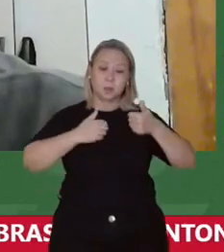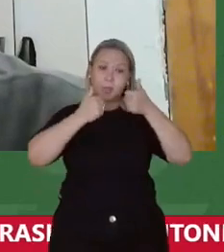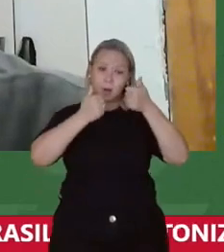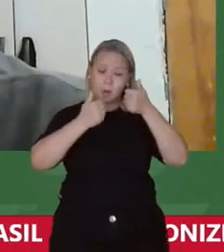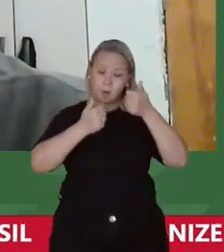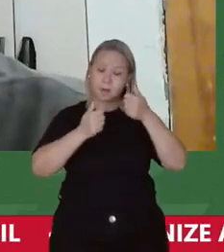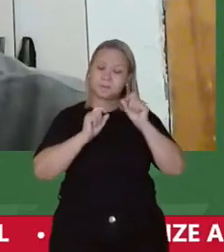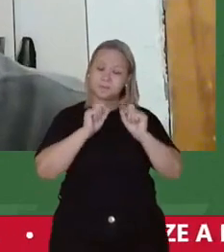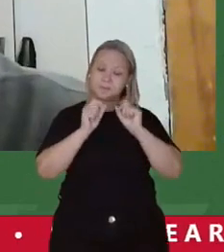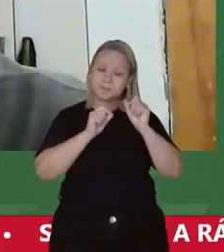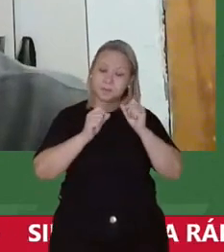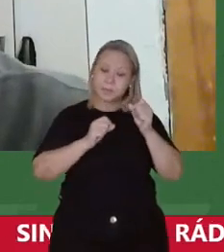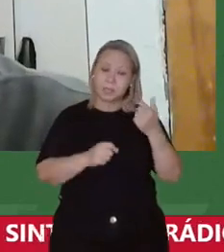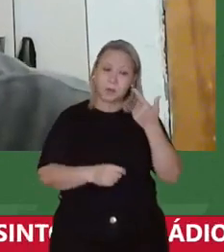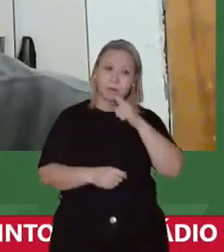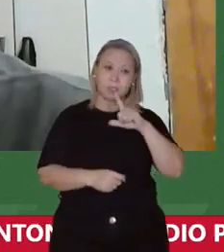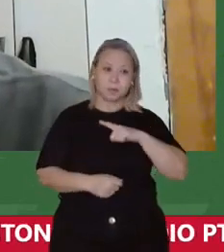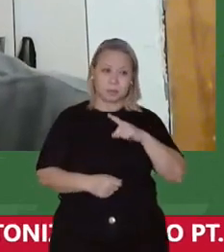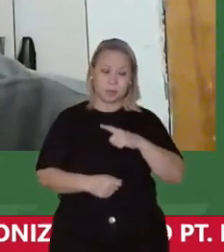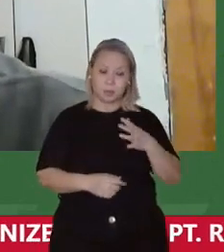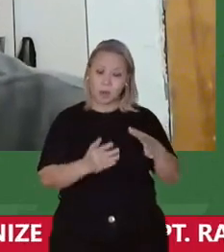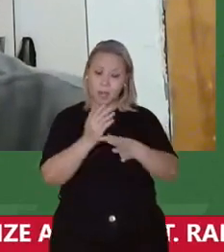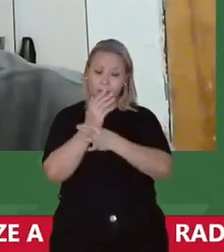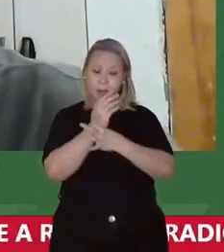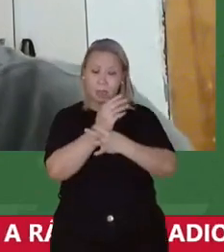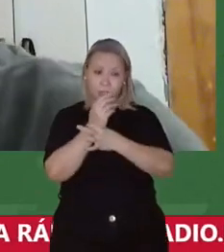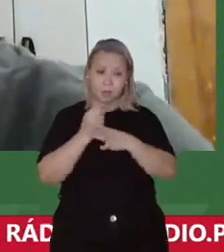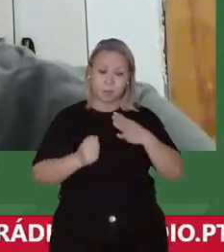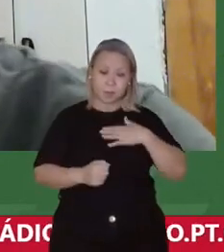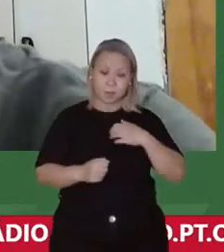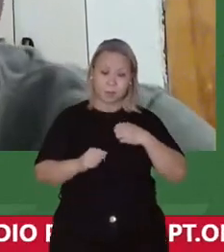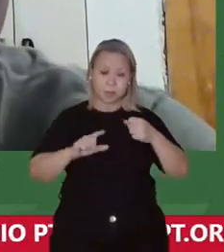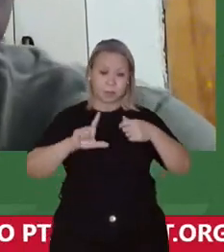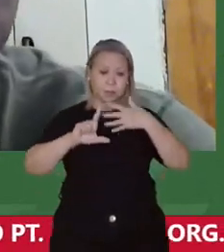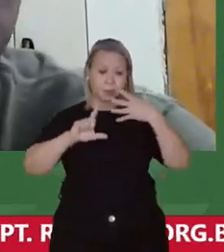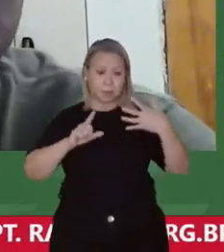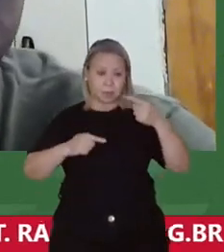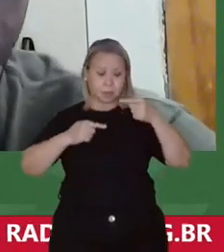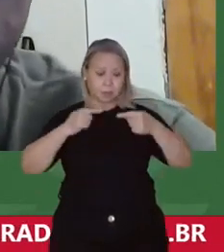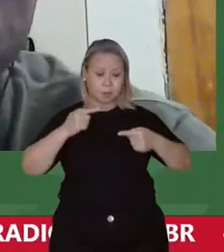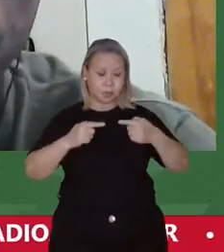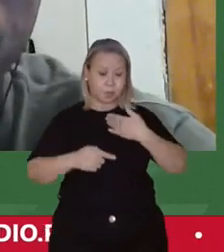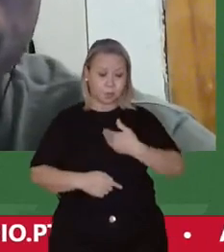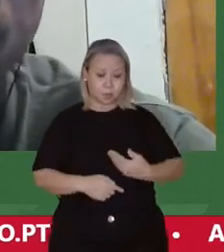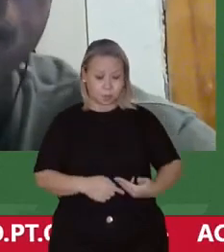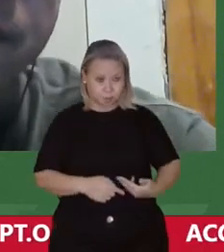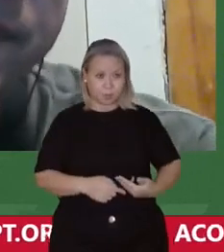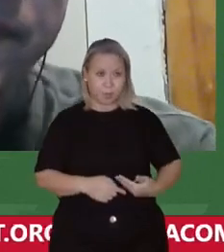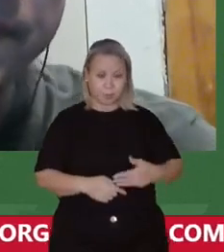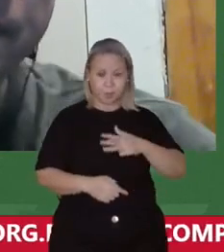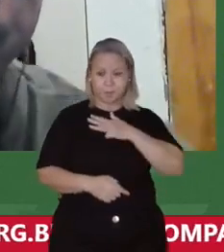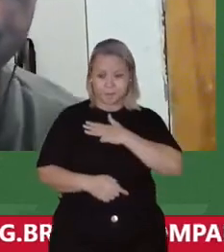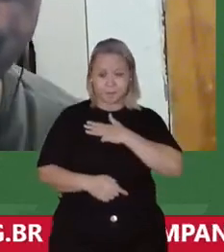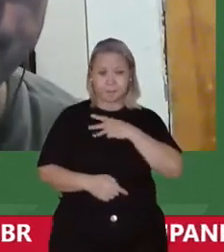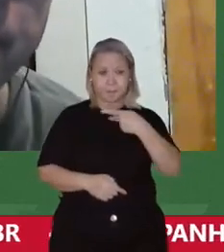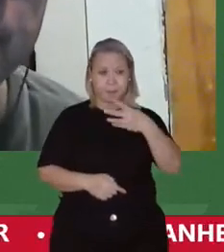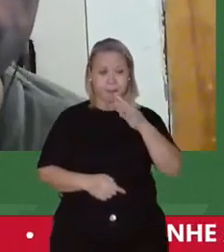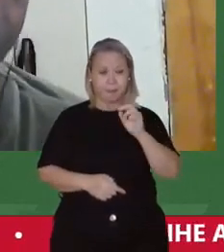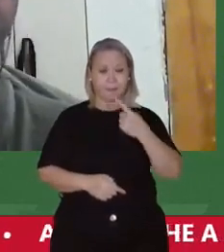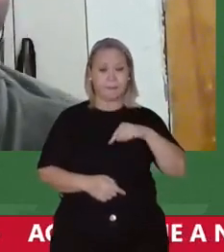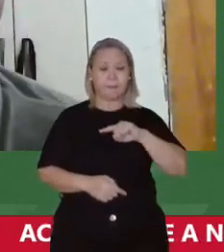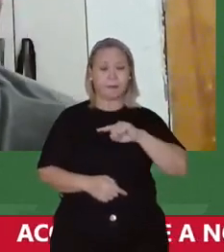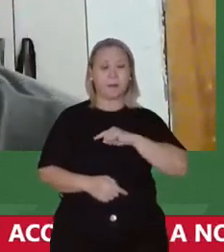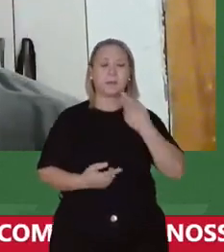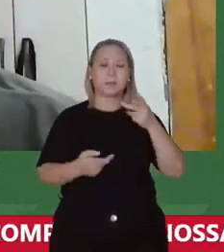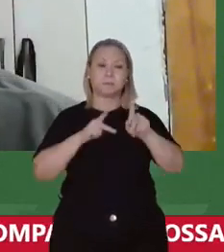garantia desse tripé da cidadania, para mim, foi a principal, através do Brasil Sem Homofobia, foi a principal política pública do governo do PT para a nossa população.